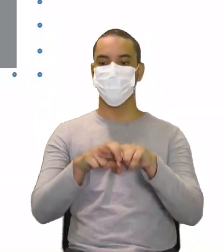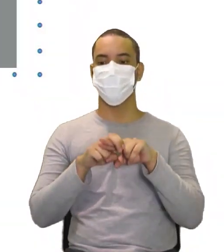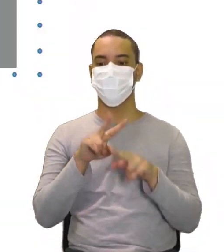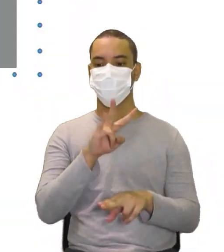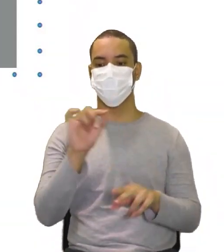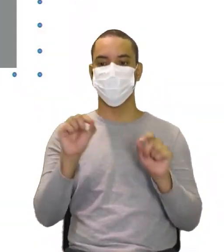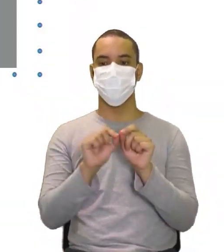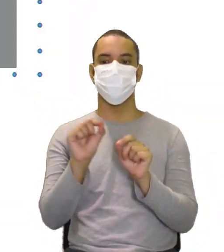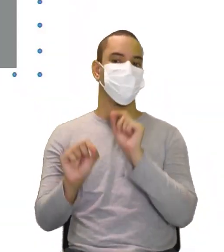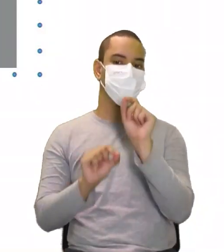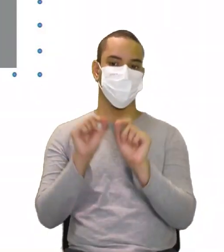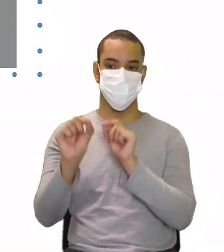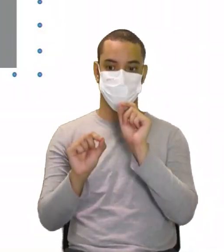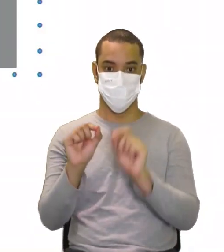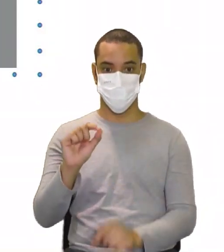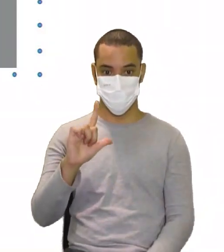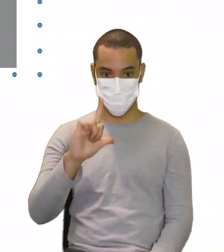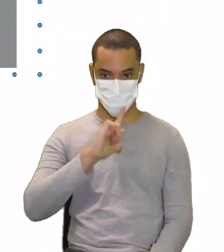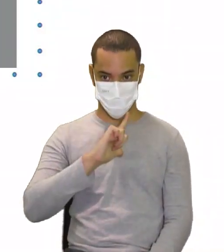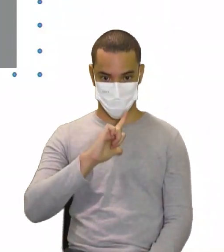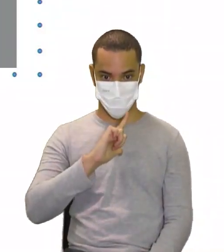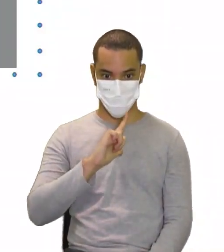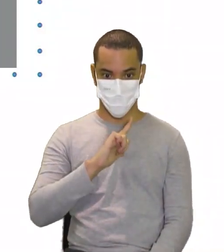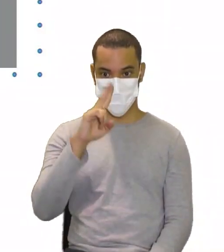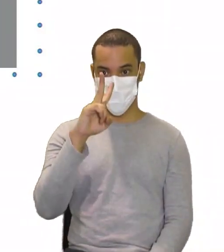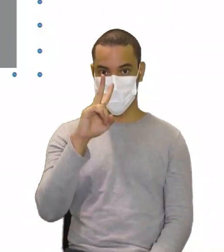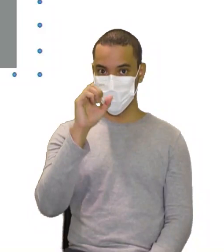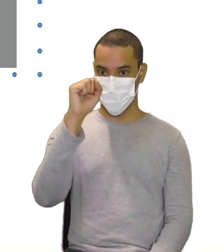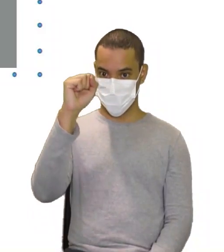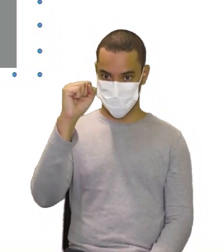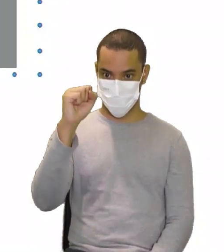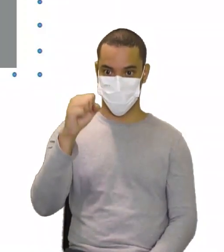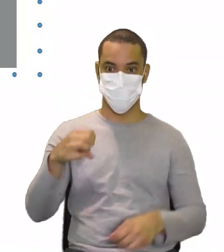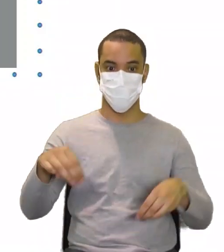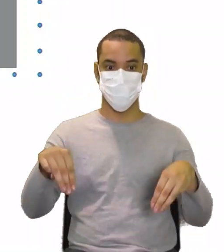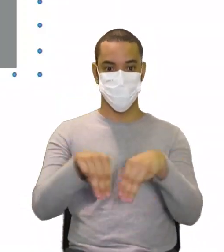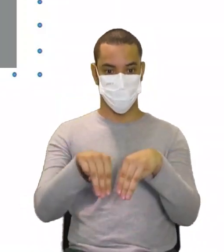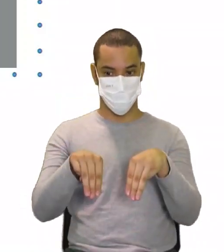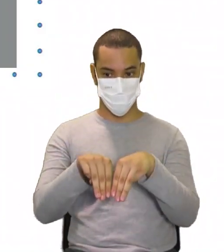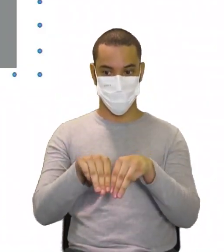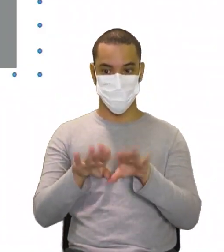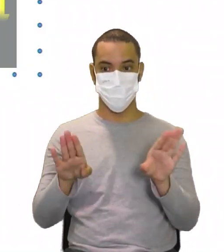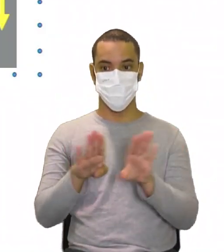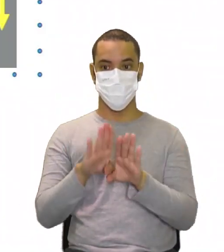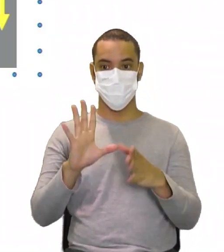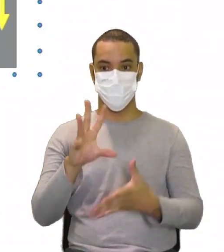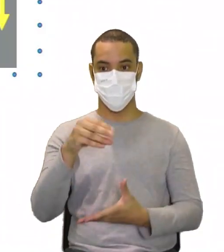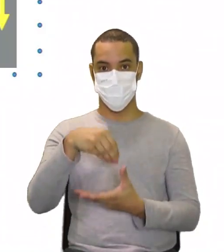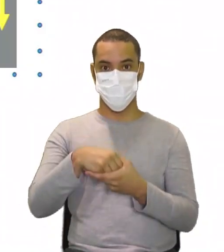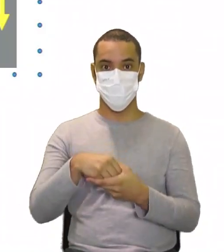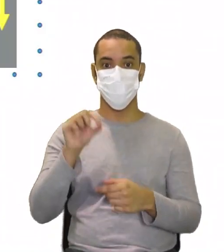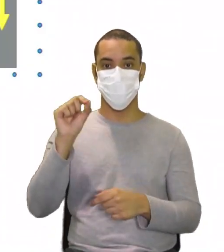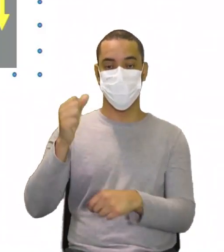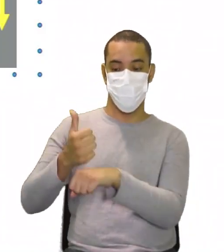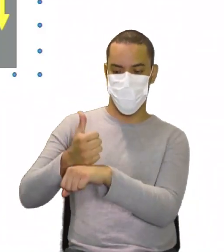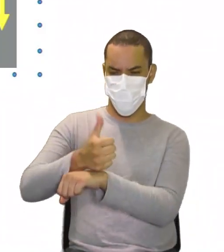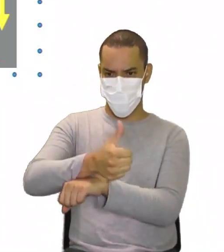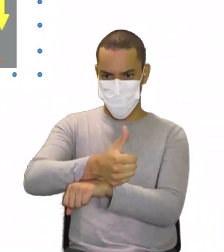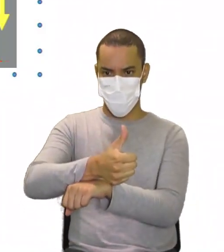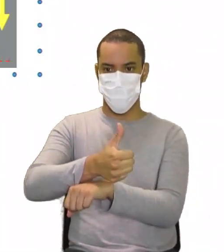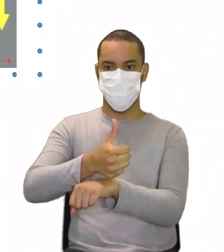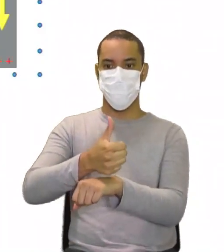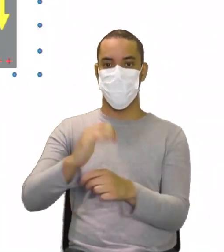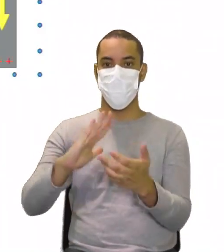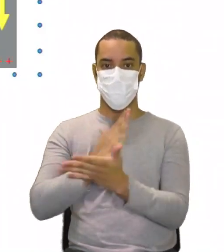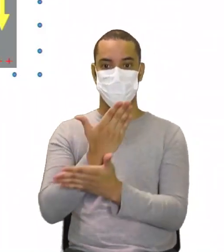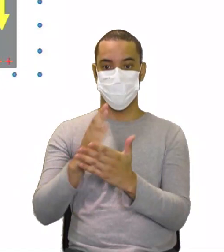que eu tenha uma força magnética forçando, né, os